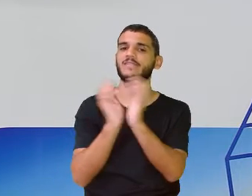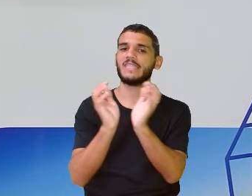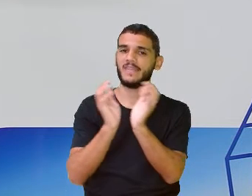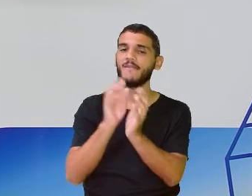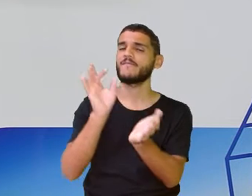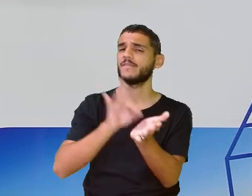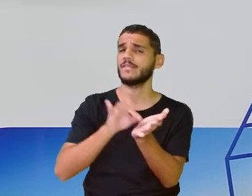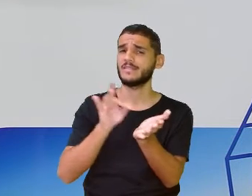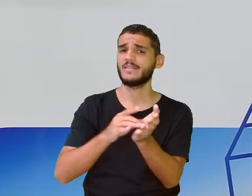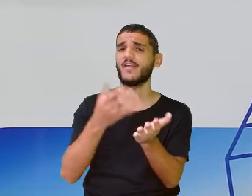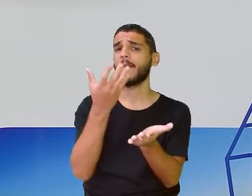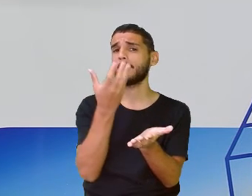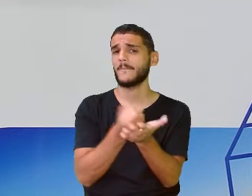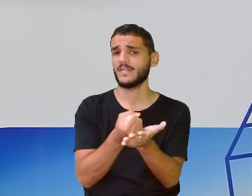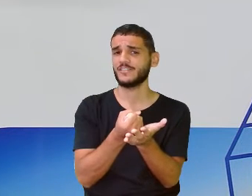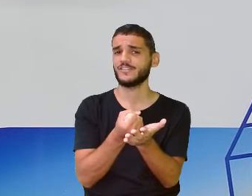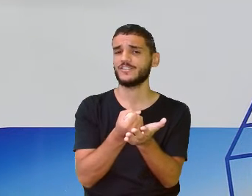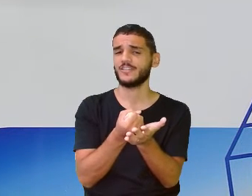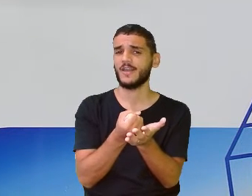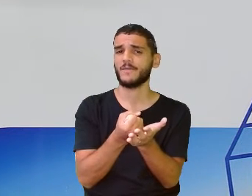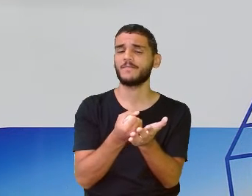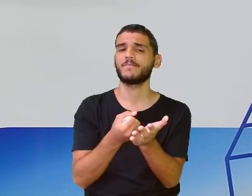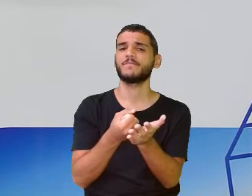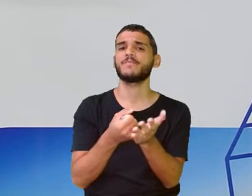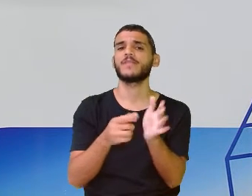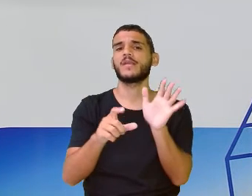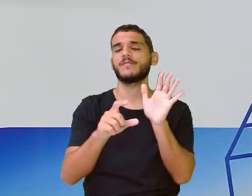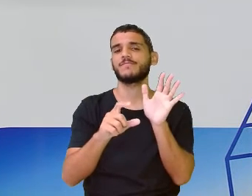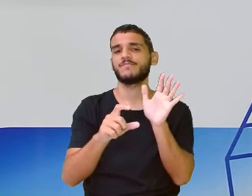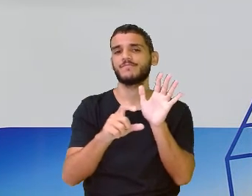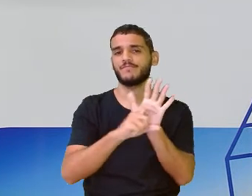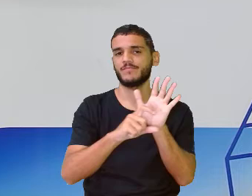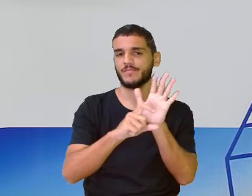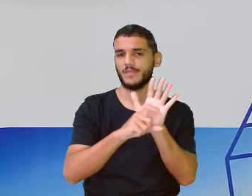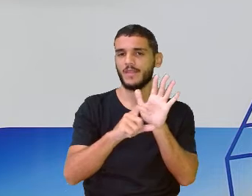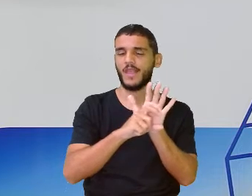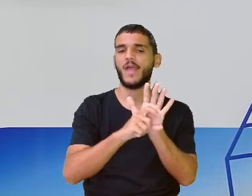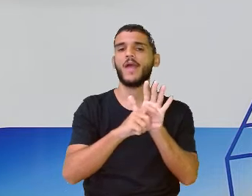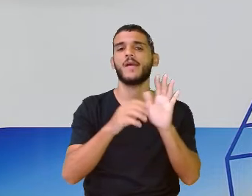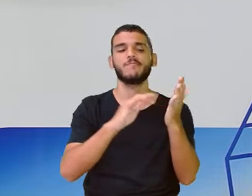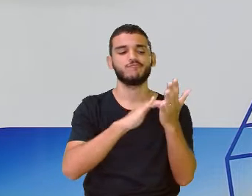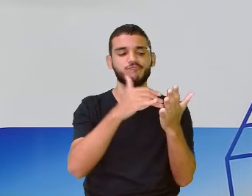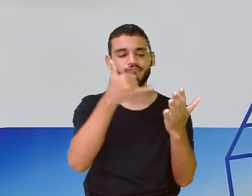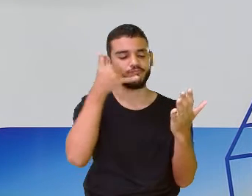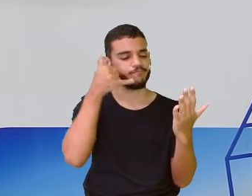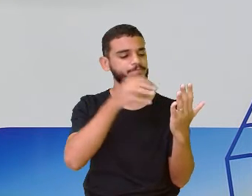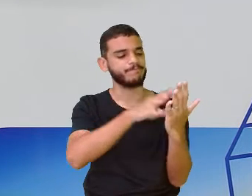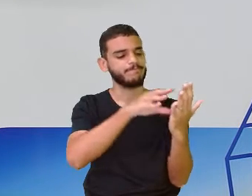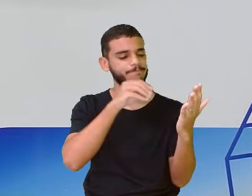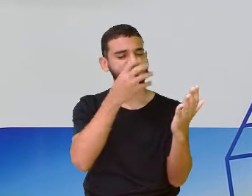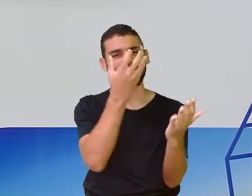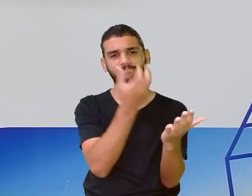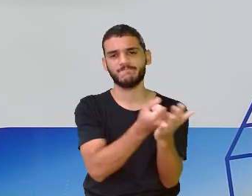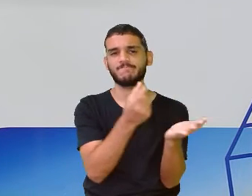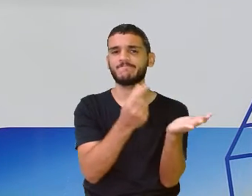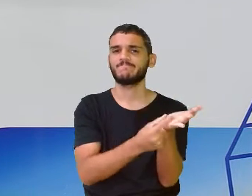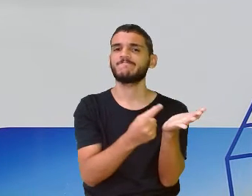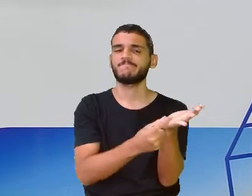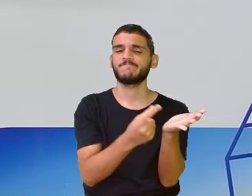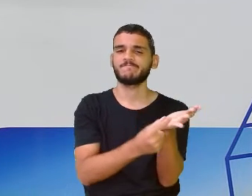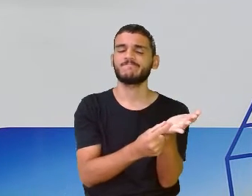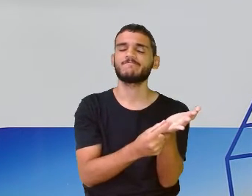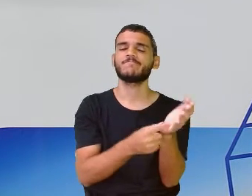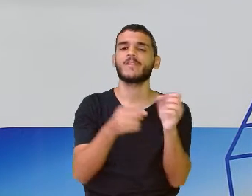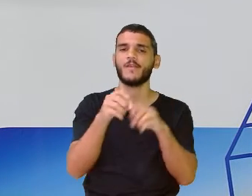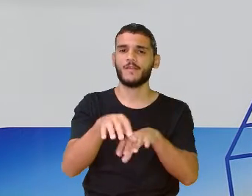mesmo, você baixa o QR Code. Aí você pega o seu celular, aponta a câmera, né, para o QR Code e baixa o aplicativo do